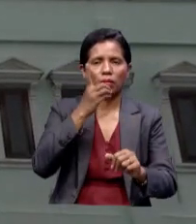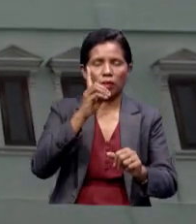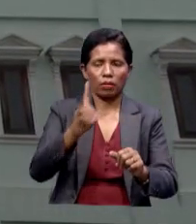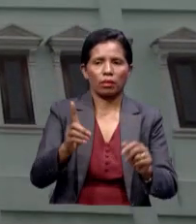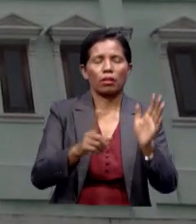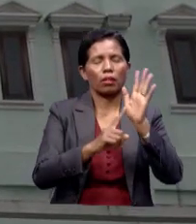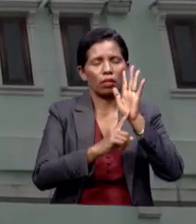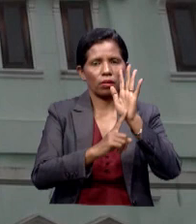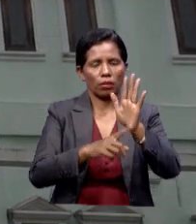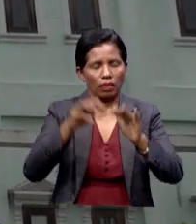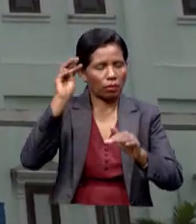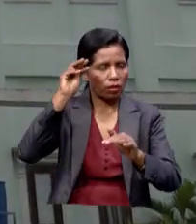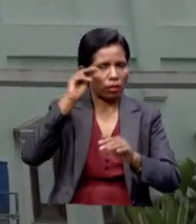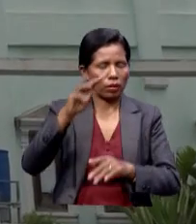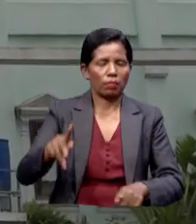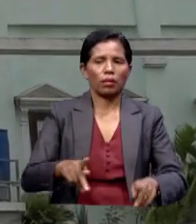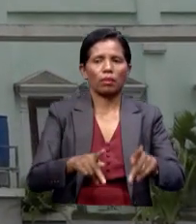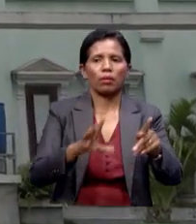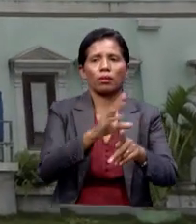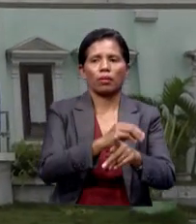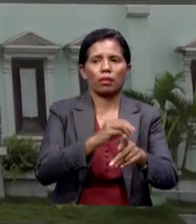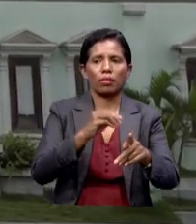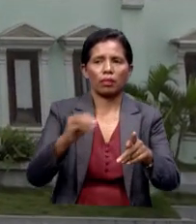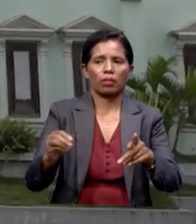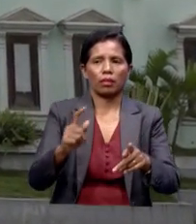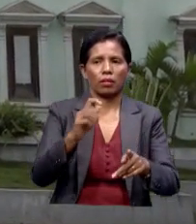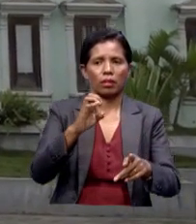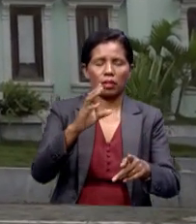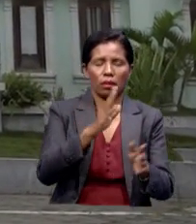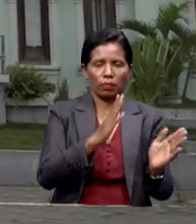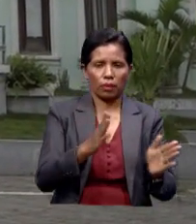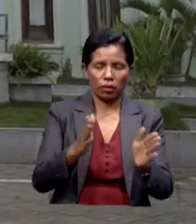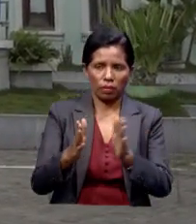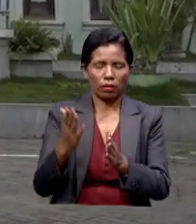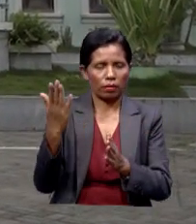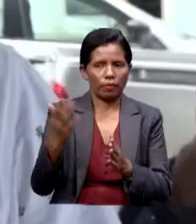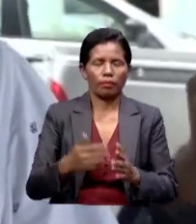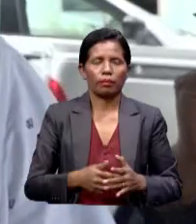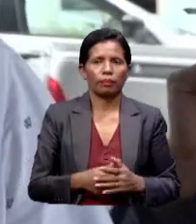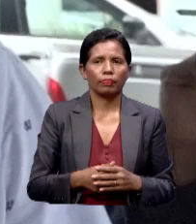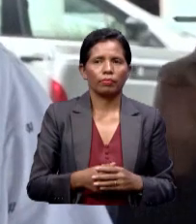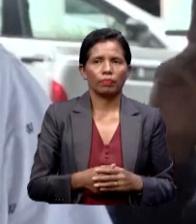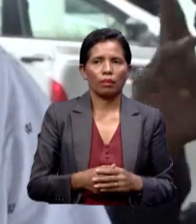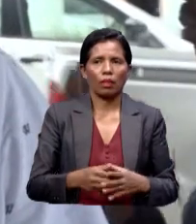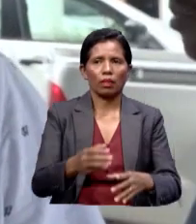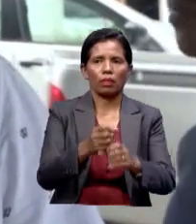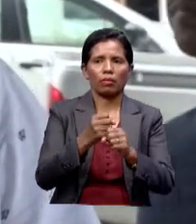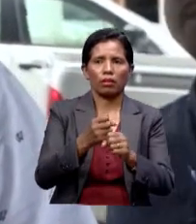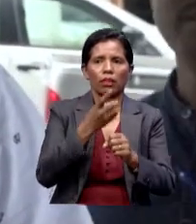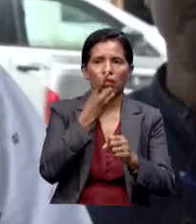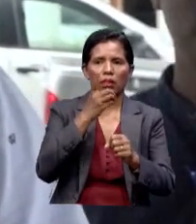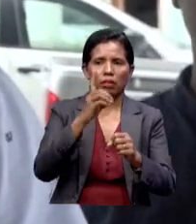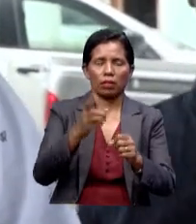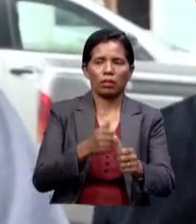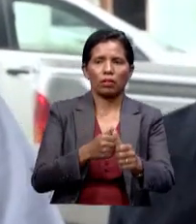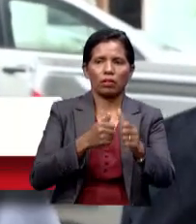ato do Ministério Público, no procurador titular do processo. Né. Ato presta declaração, não cumpre